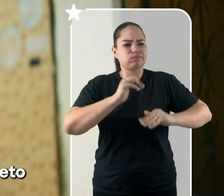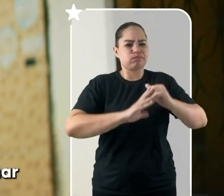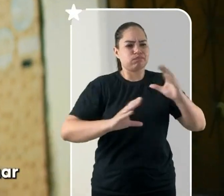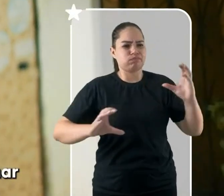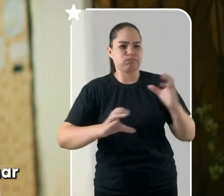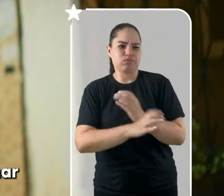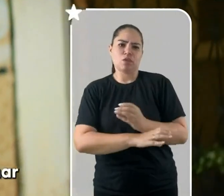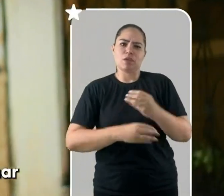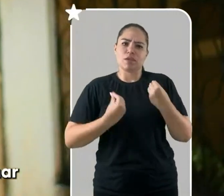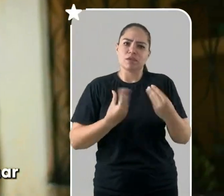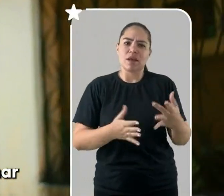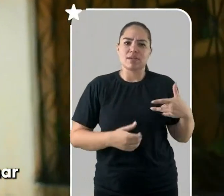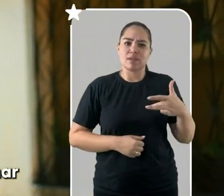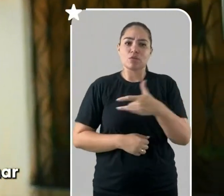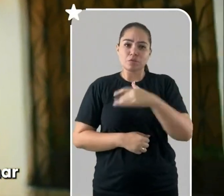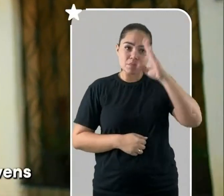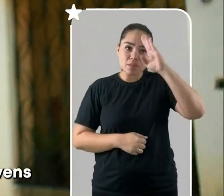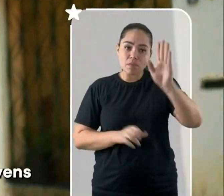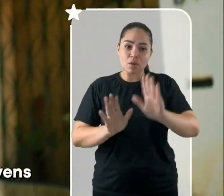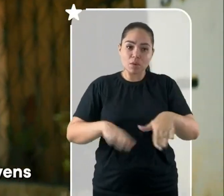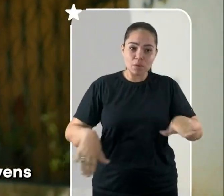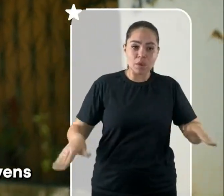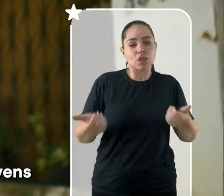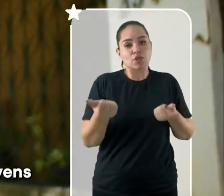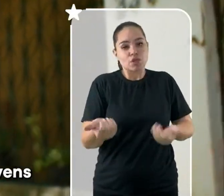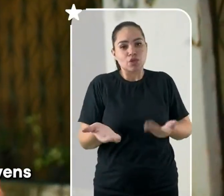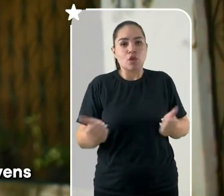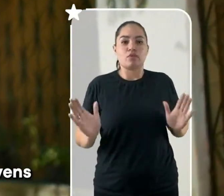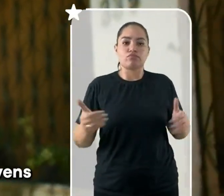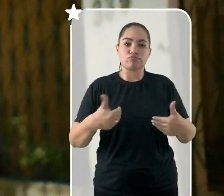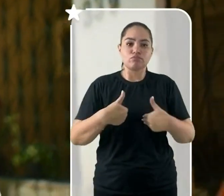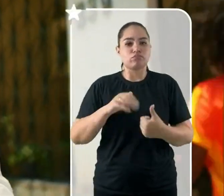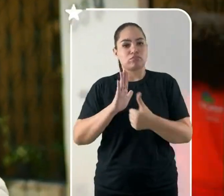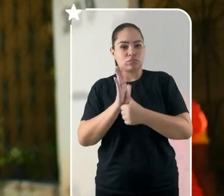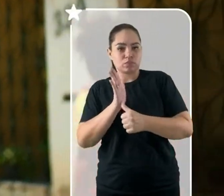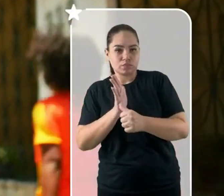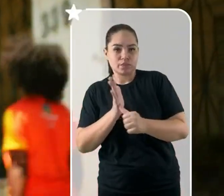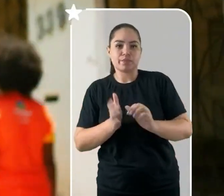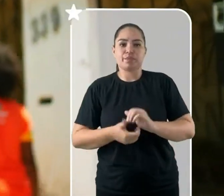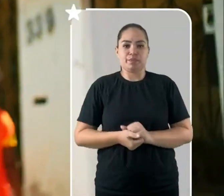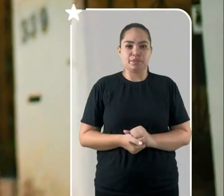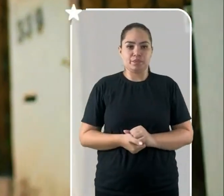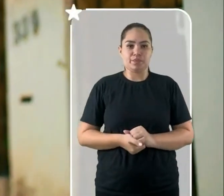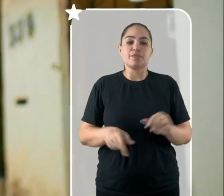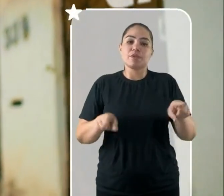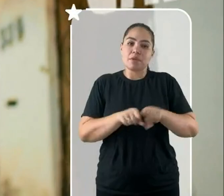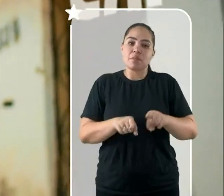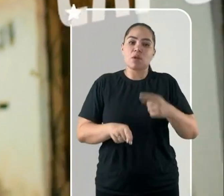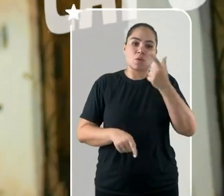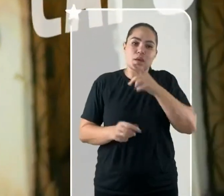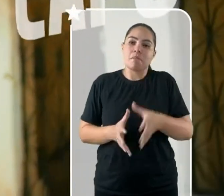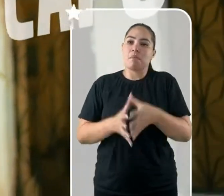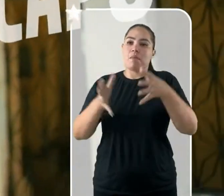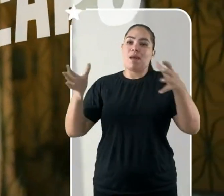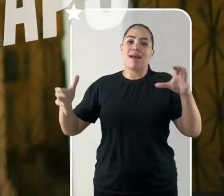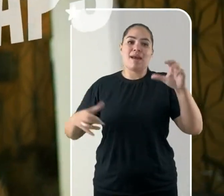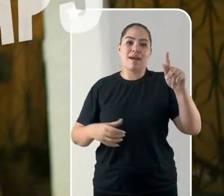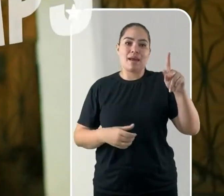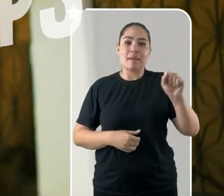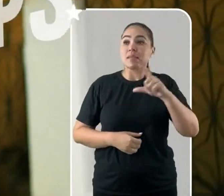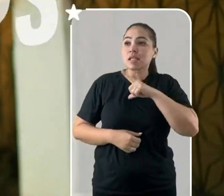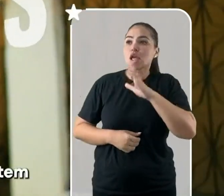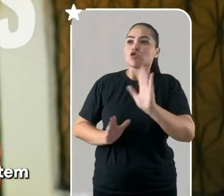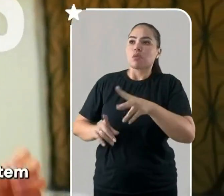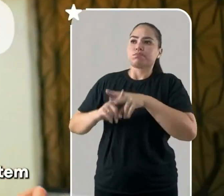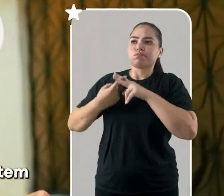cuidado completo com equipe multidisciplinar para atender crianças e jovens com autismo ou síndrome de Down. Também vou ampliar o número